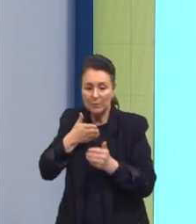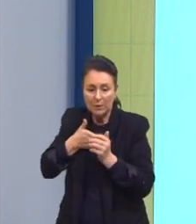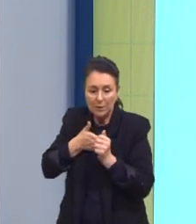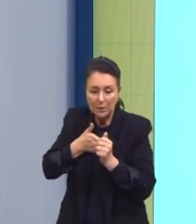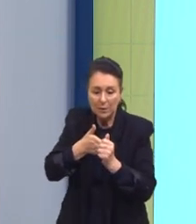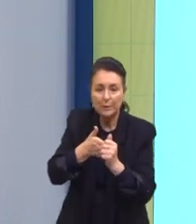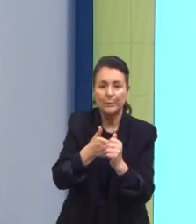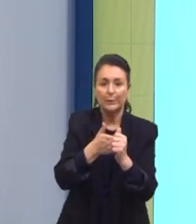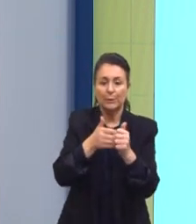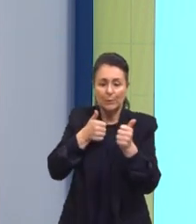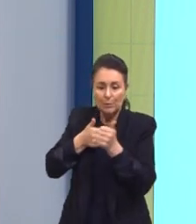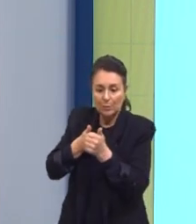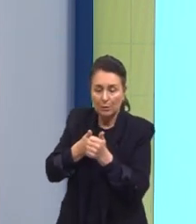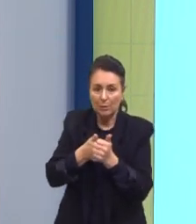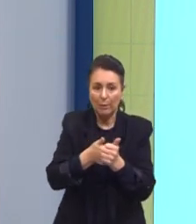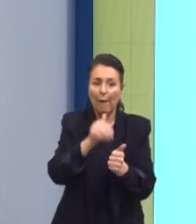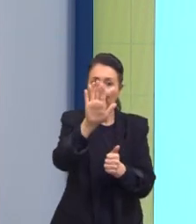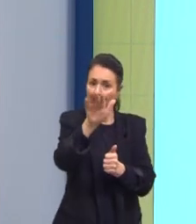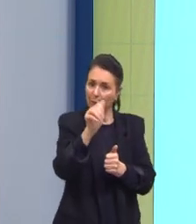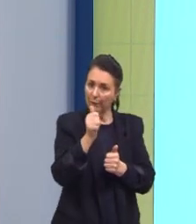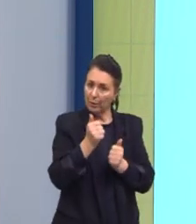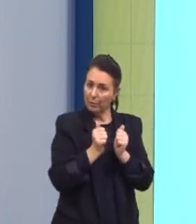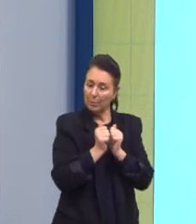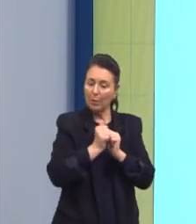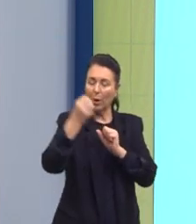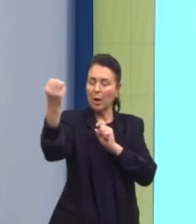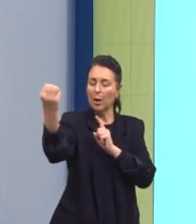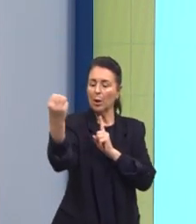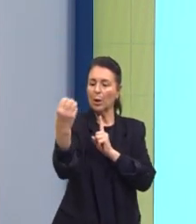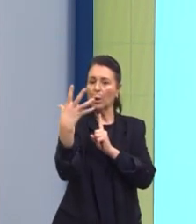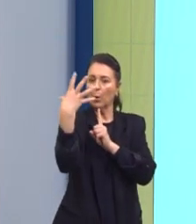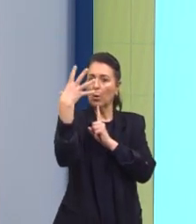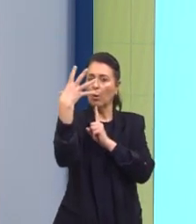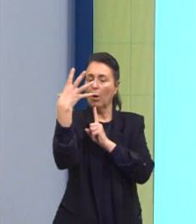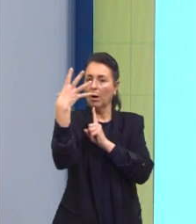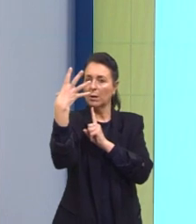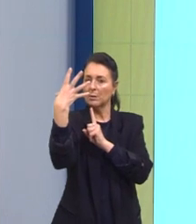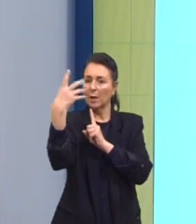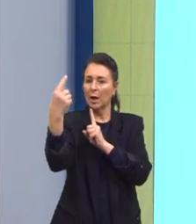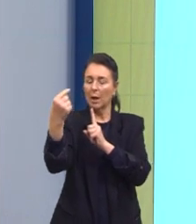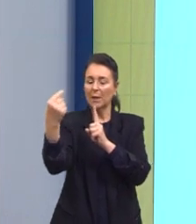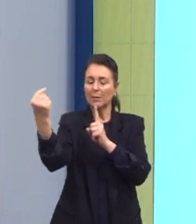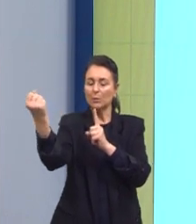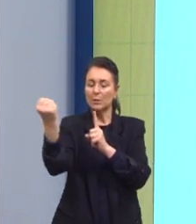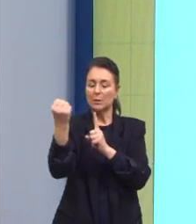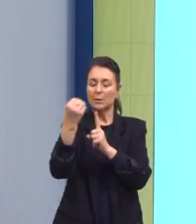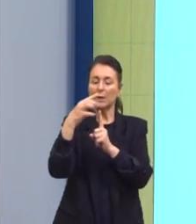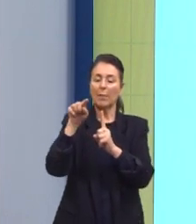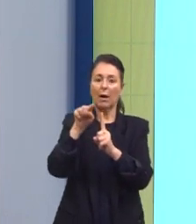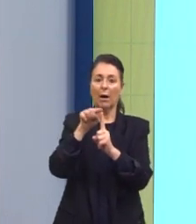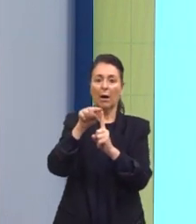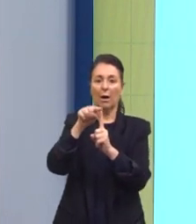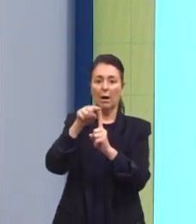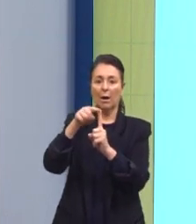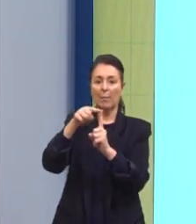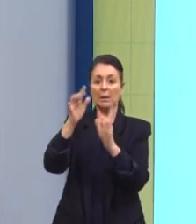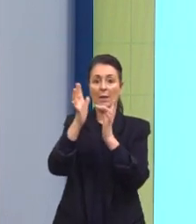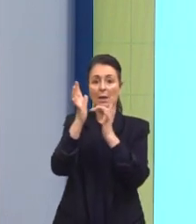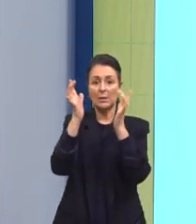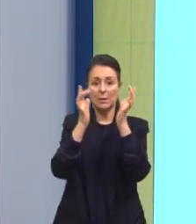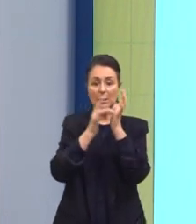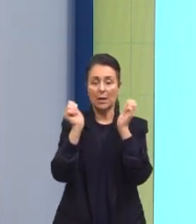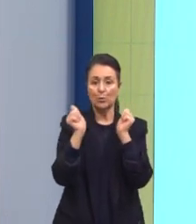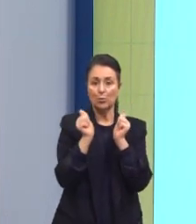guia ser discípulo né venha comigo a luz passa por cima da cabeça de Jesus que está